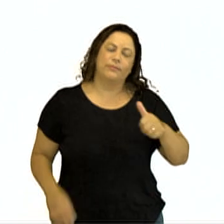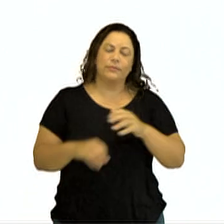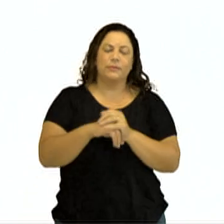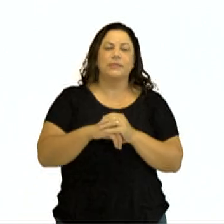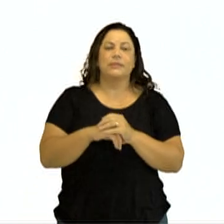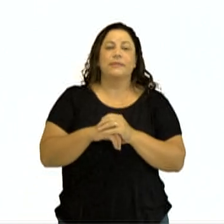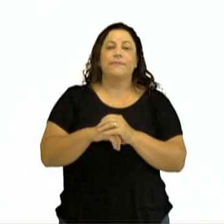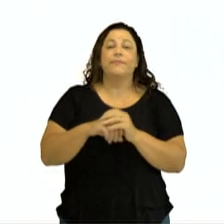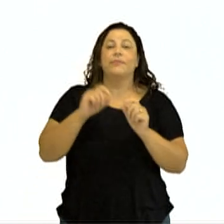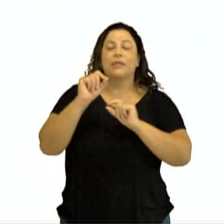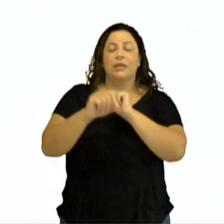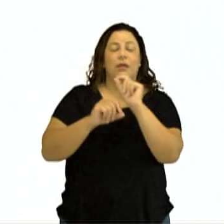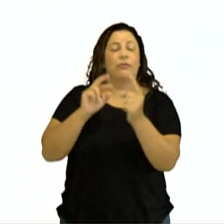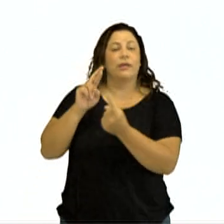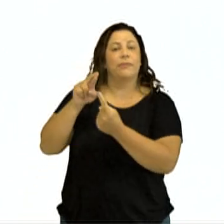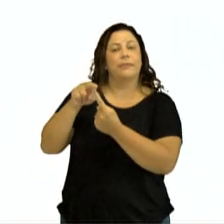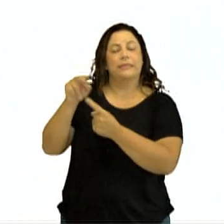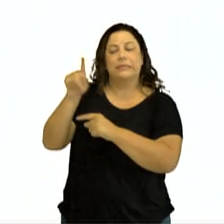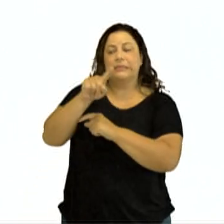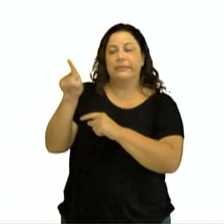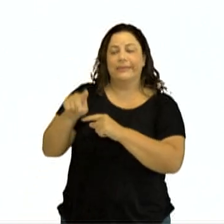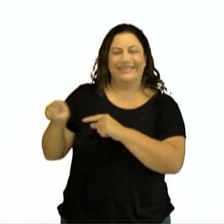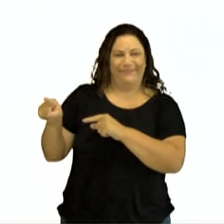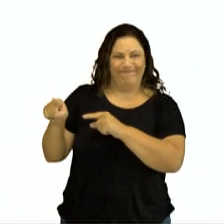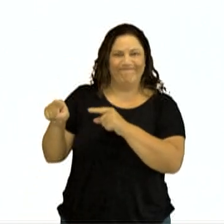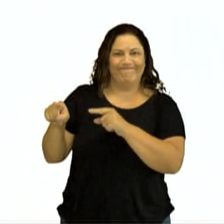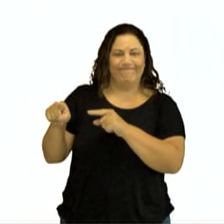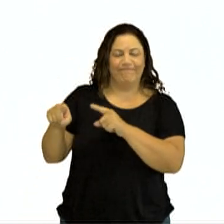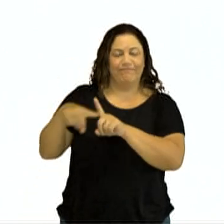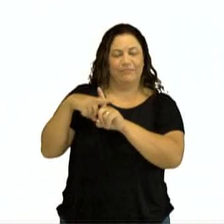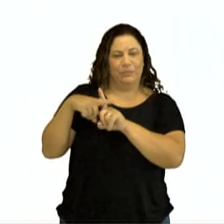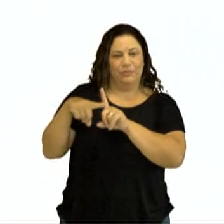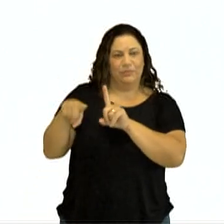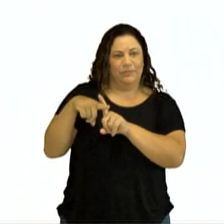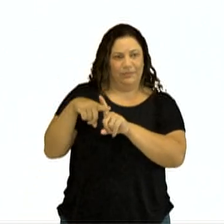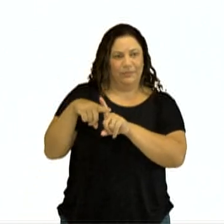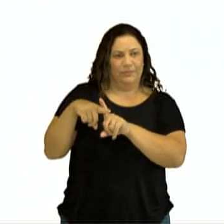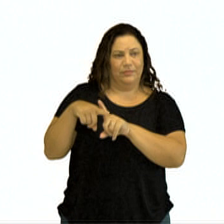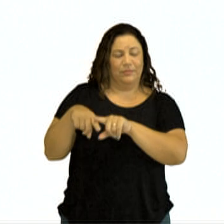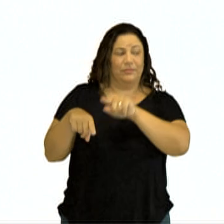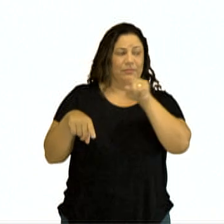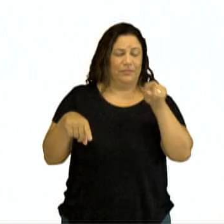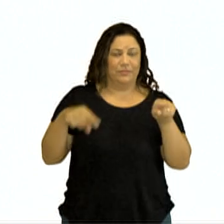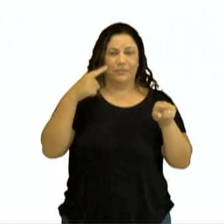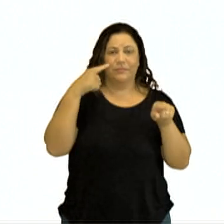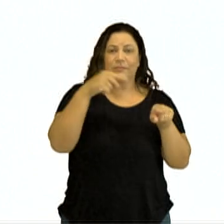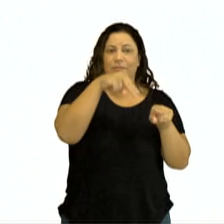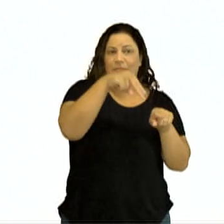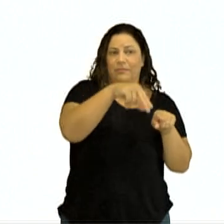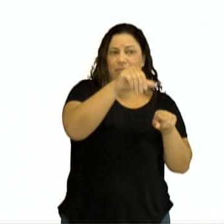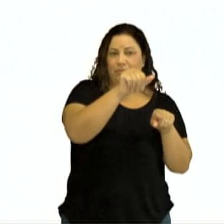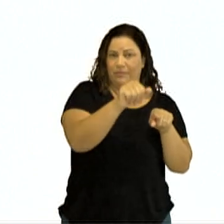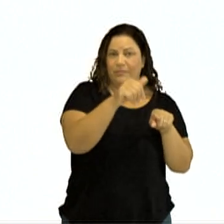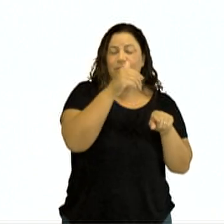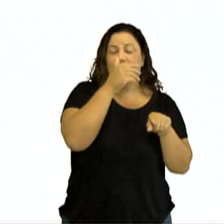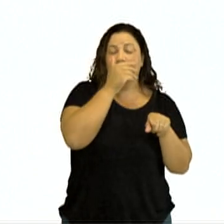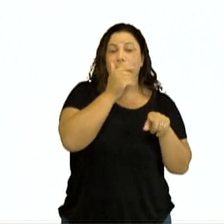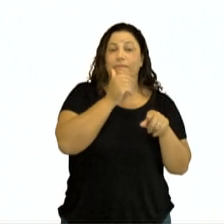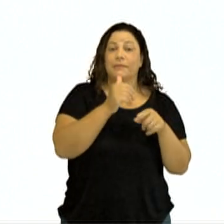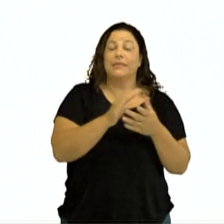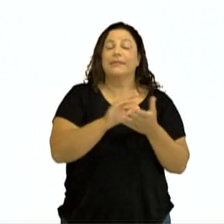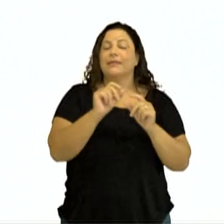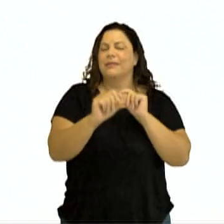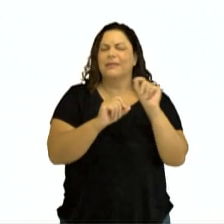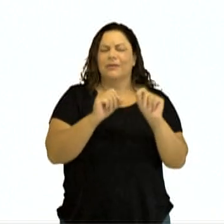número atômico também é a quantidade de carga positiva. Se isso aqui for um átomo e estiver em equilíbrio, também será a quantidade